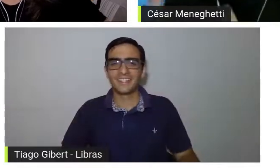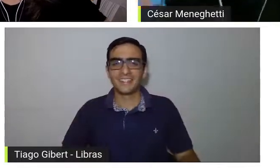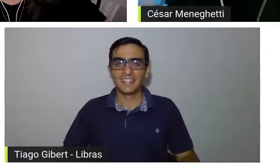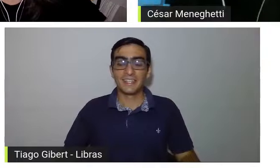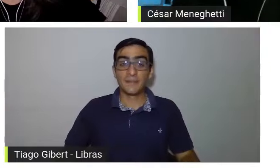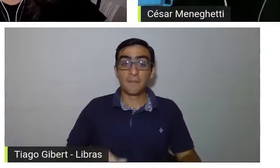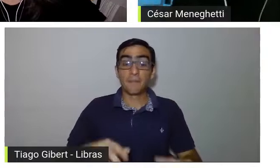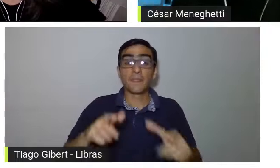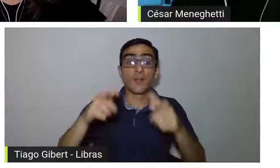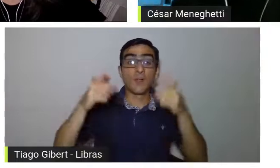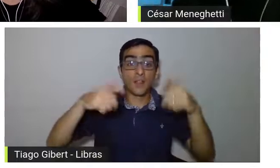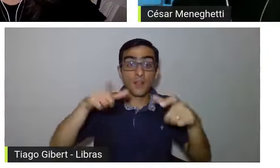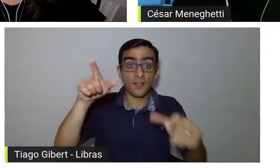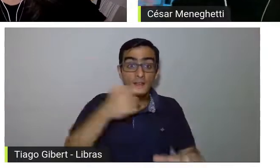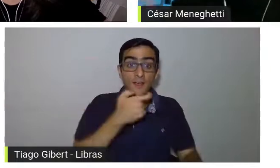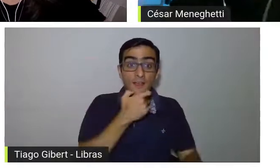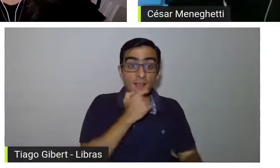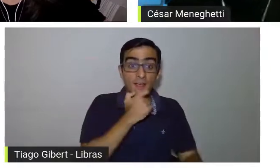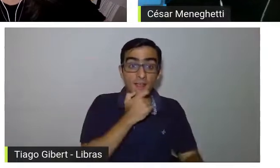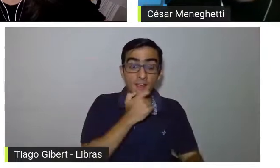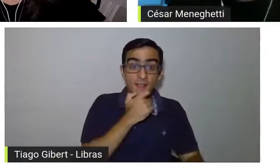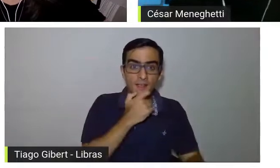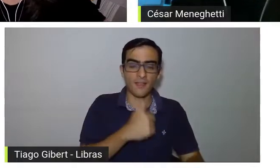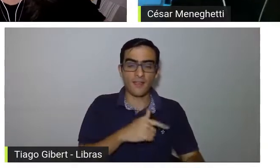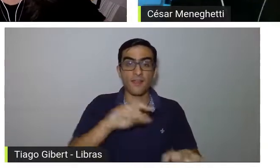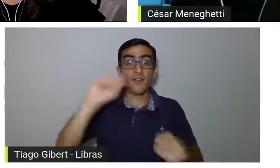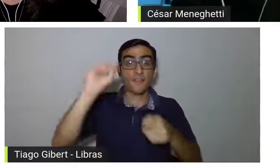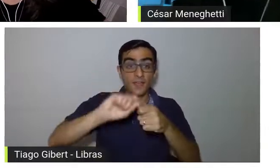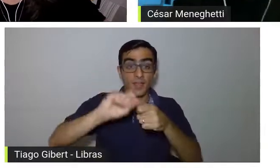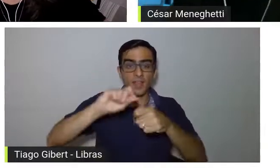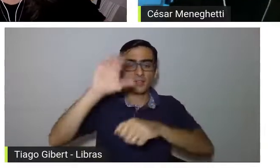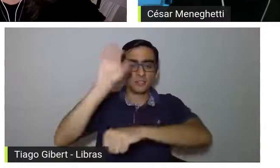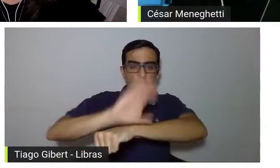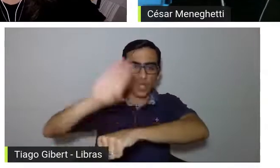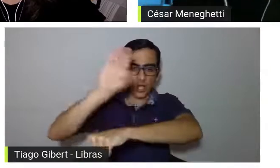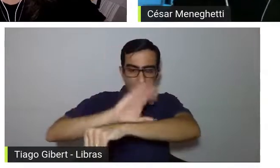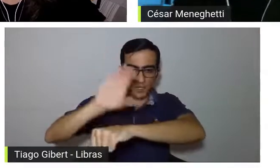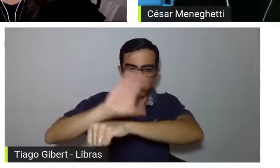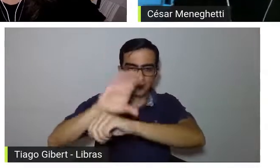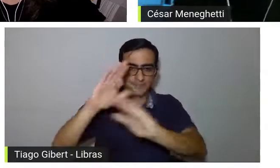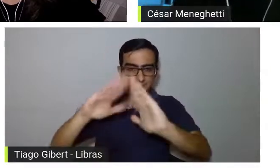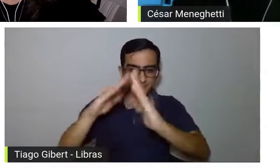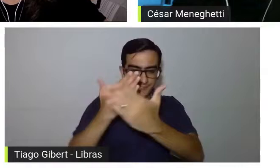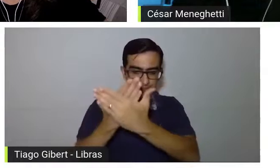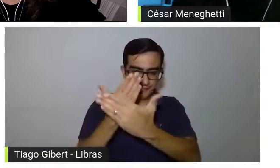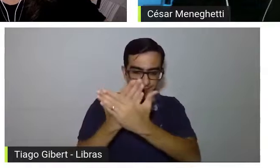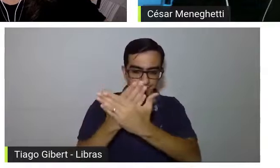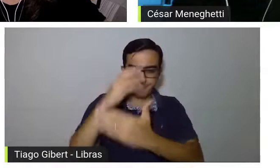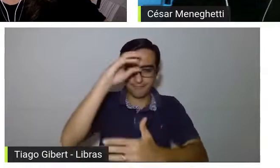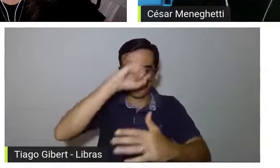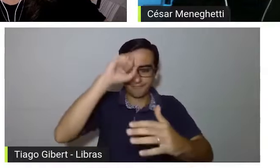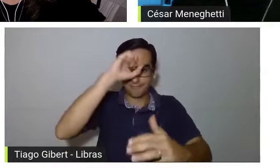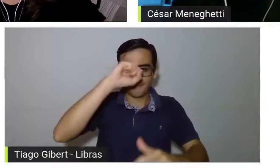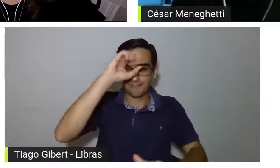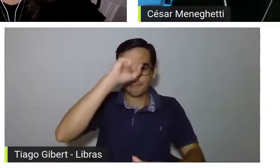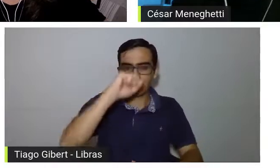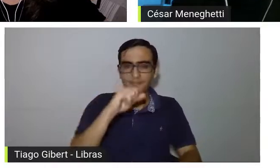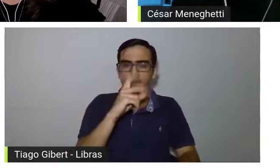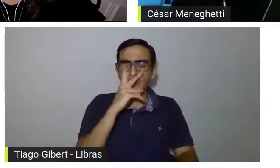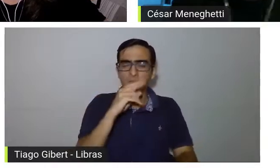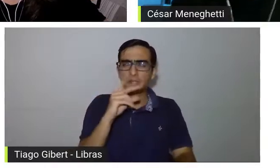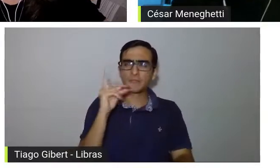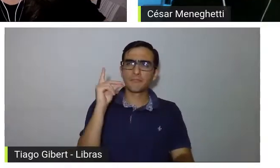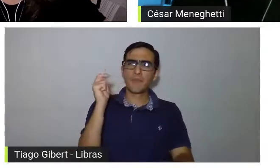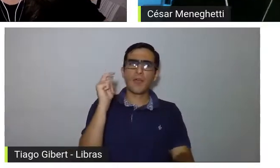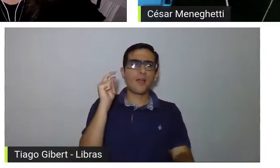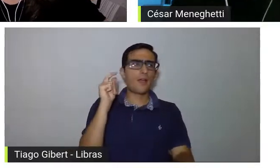na Inglaterra, fazendo a escola na Inglaterra, que eu tive o clique, falei, eu